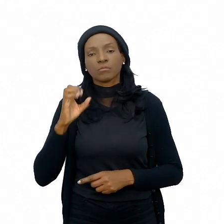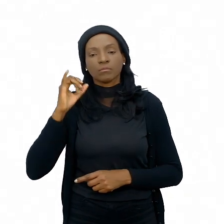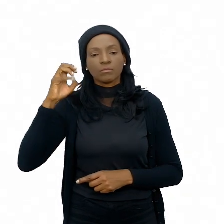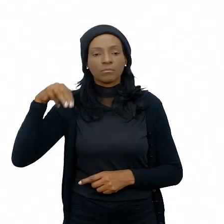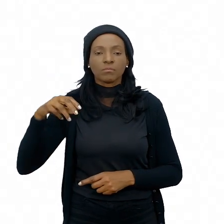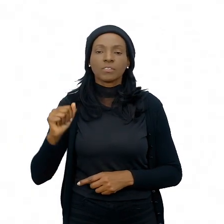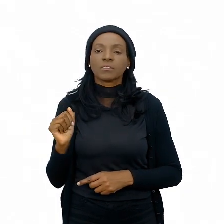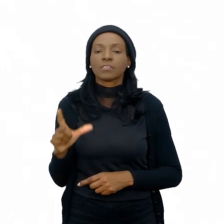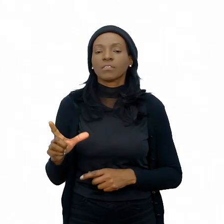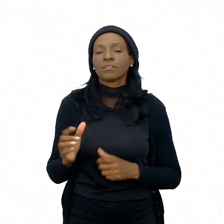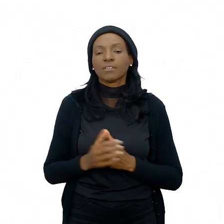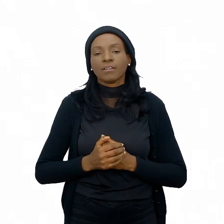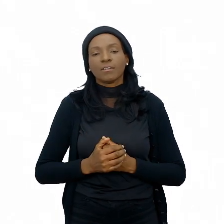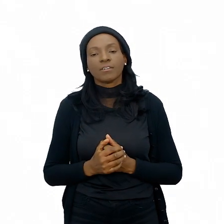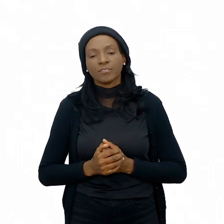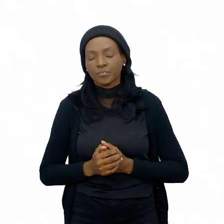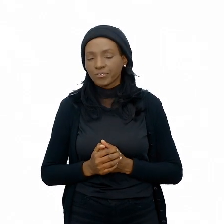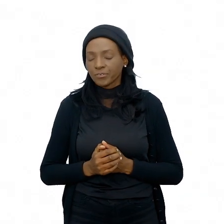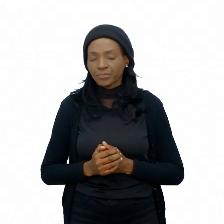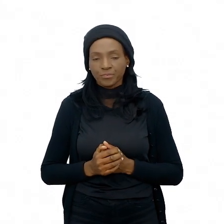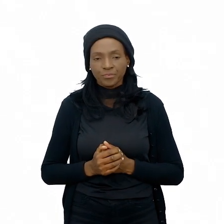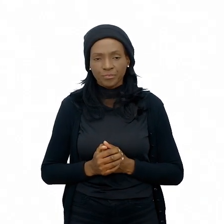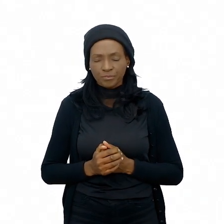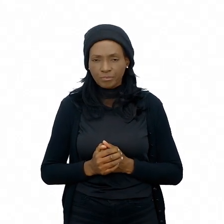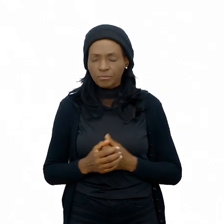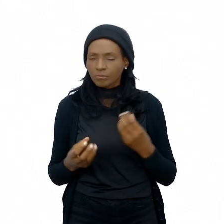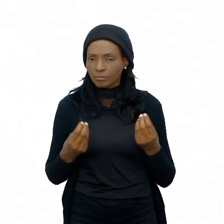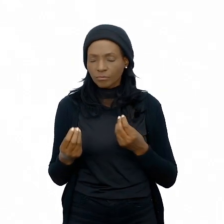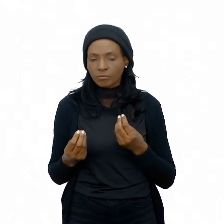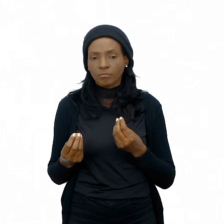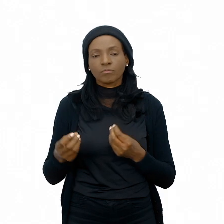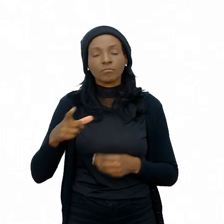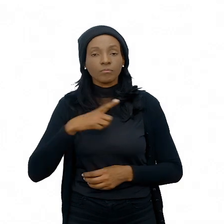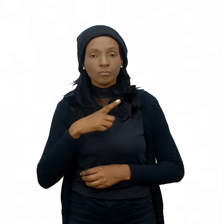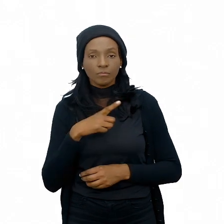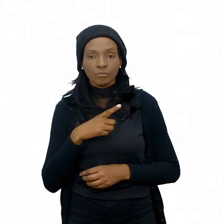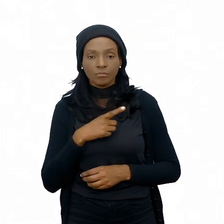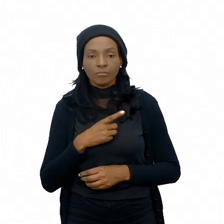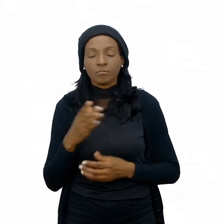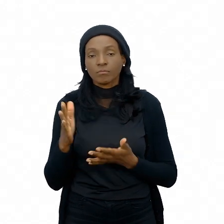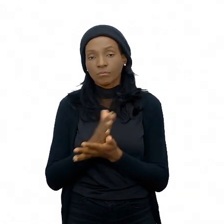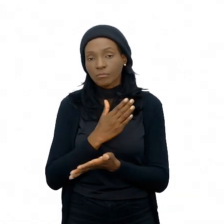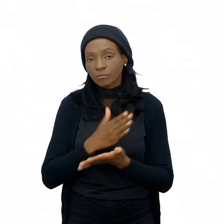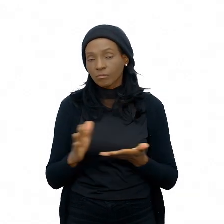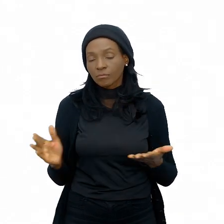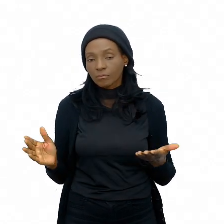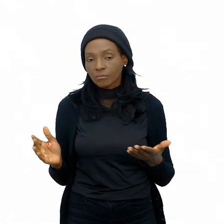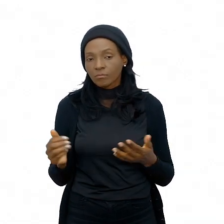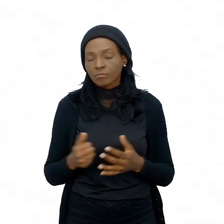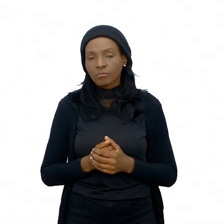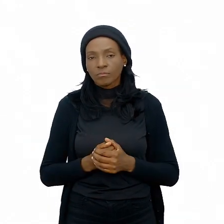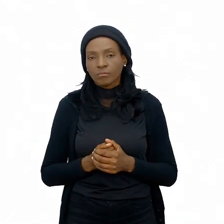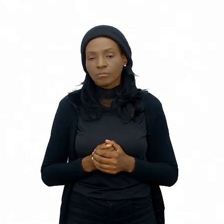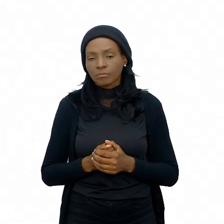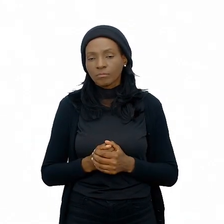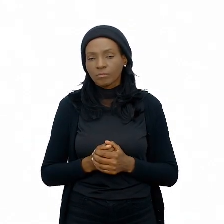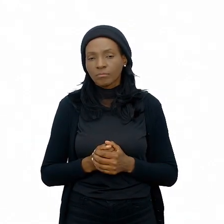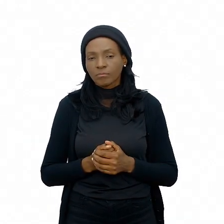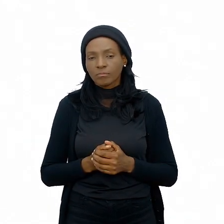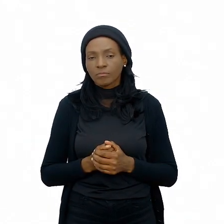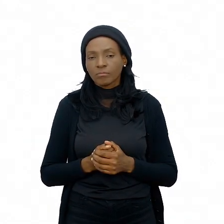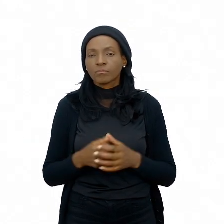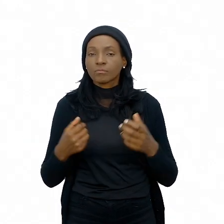Como se dá? A gente tem algumas algumas questões